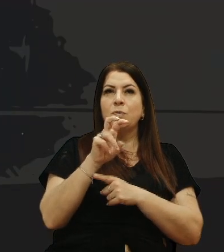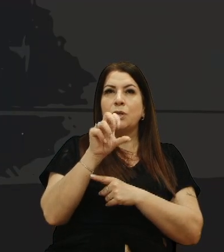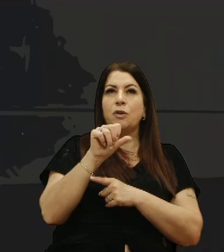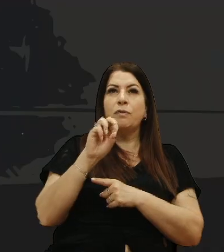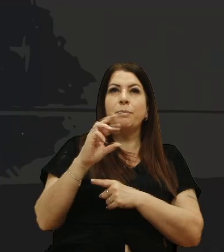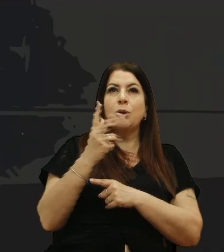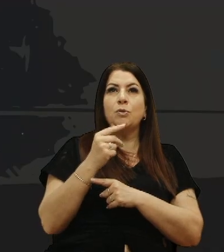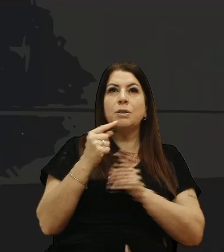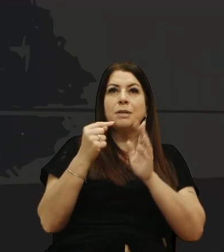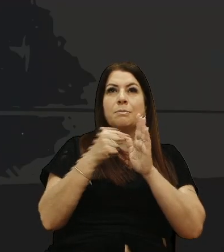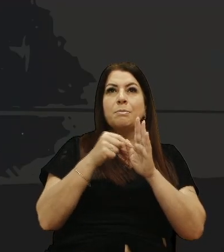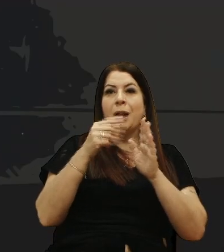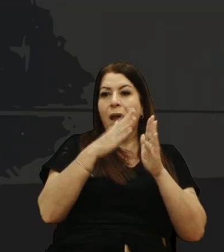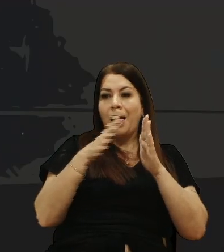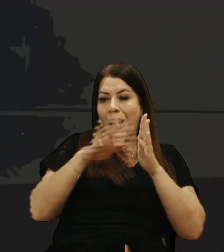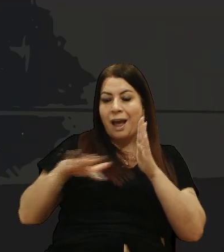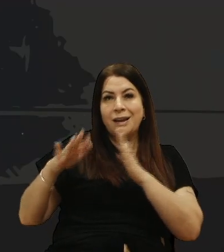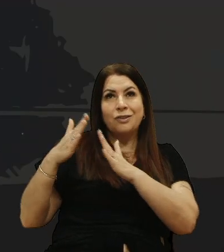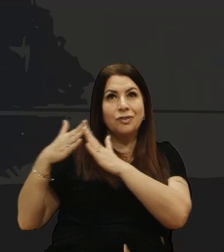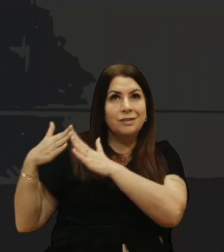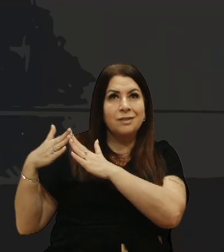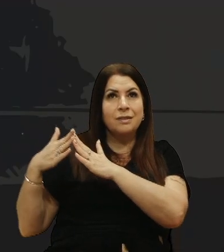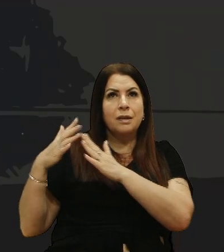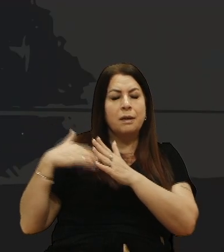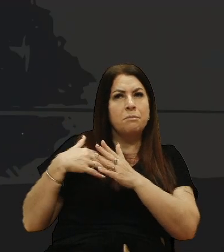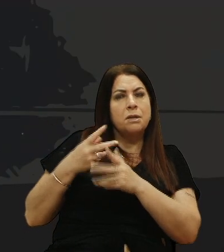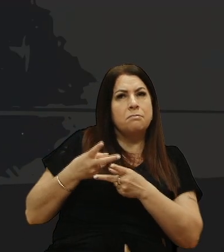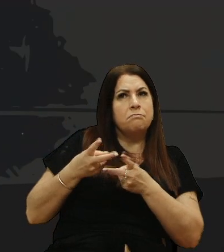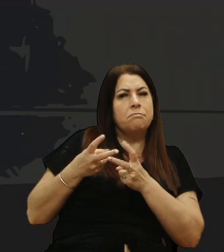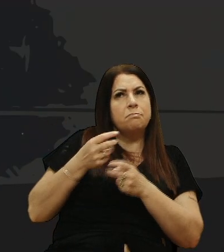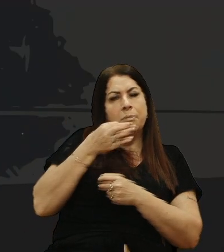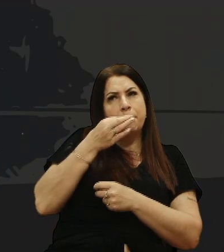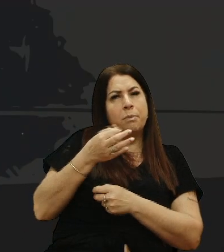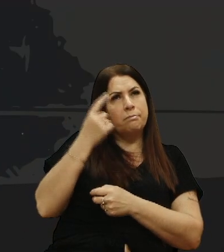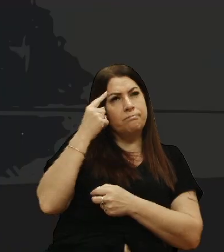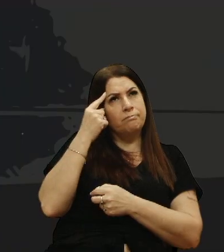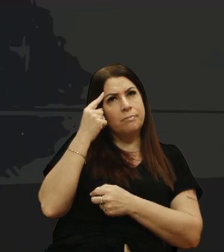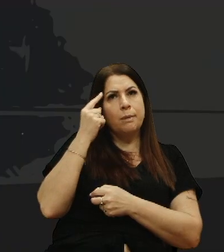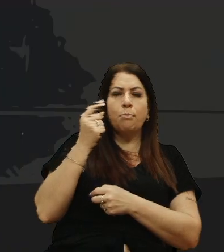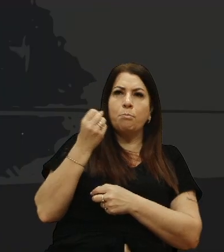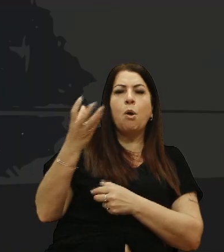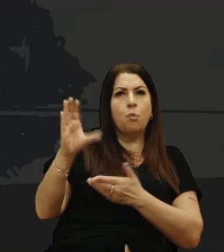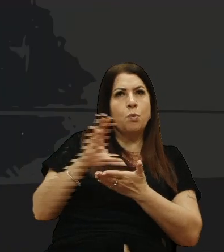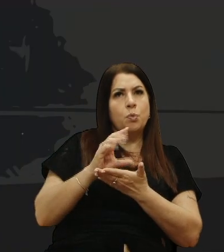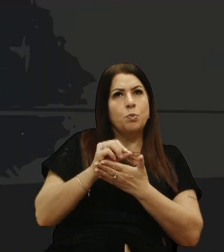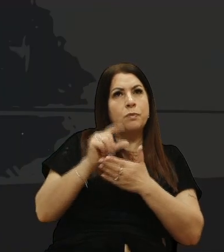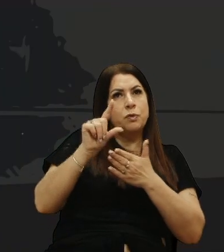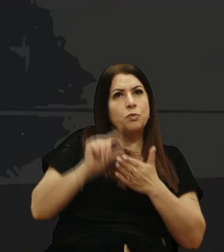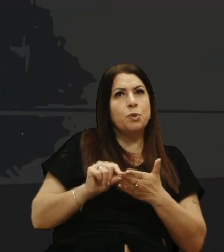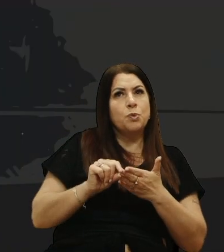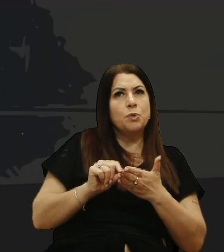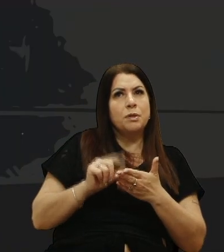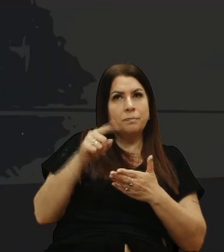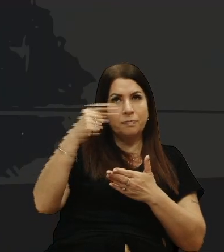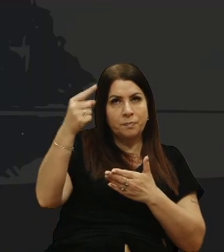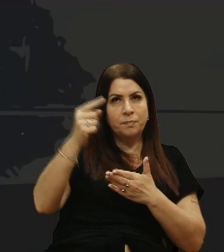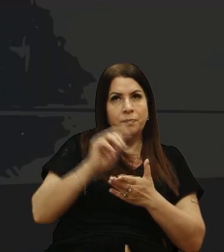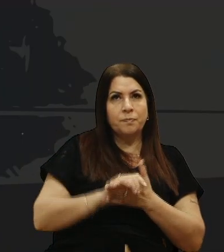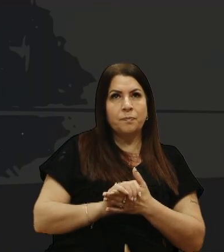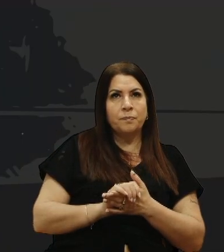milhões previstos para habitação, certo? Aí na minha concepção eu pensei, bom, o recurso para habitação vai diminuir, pode passar, por